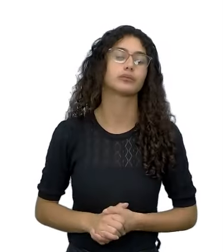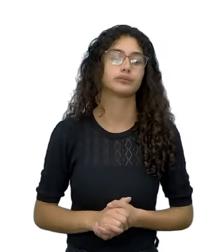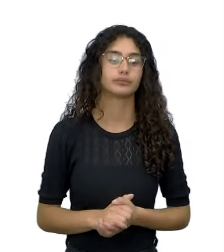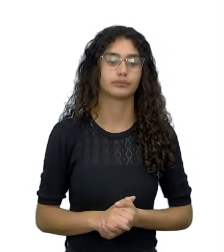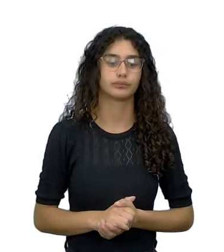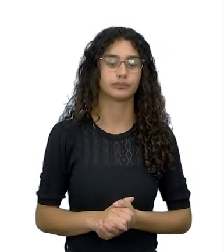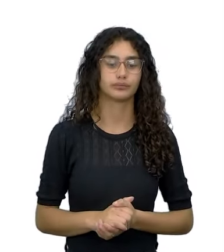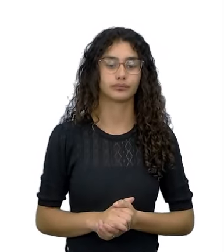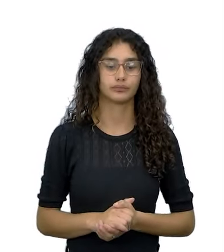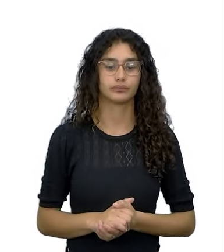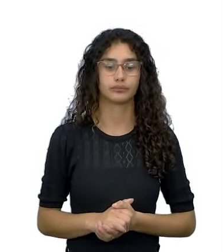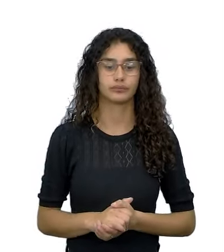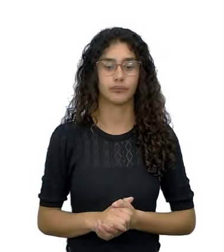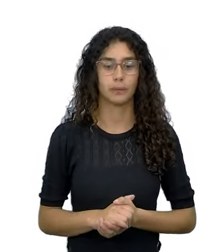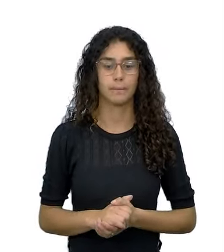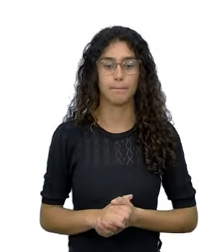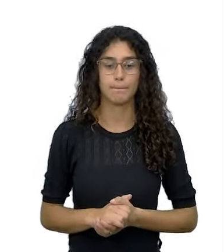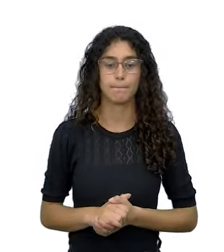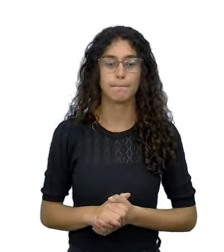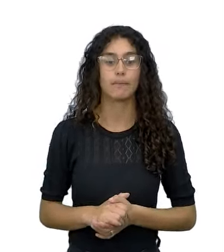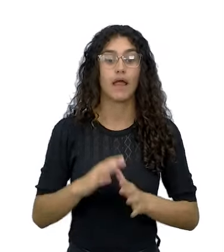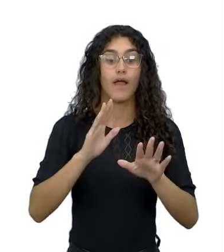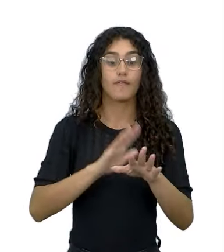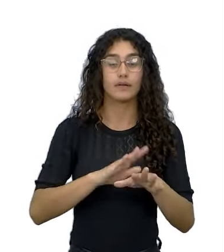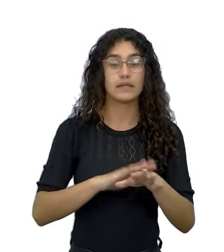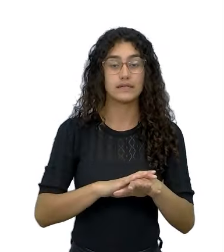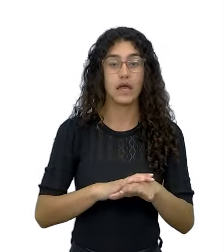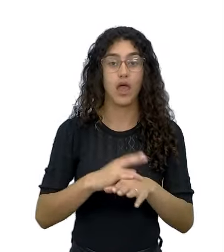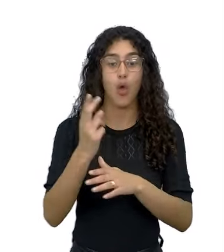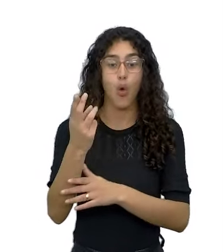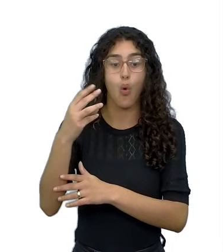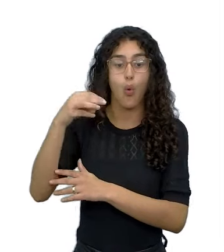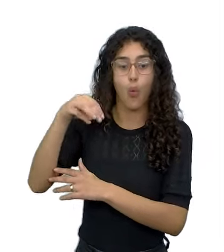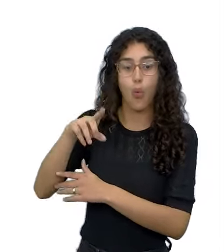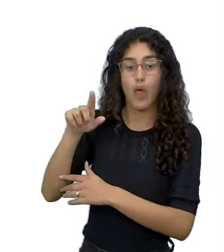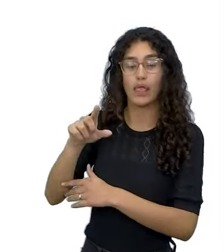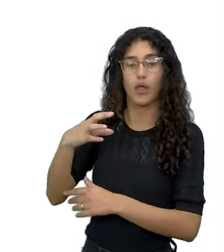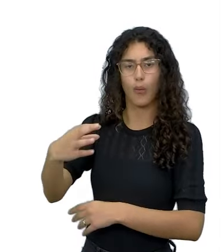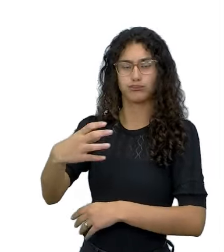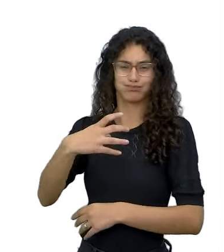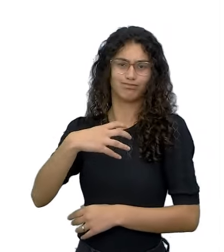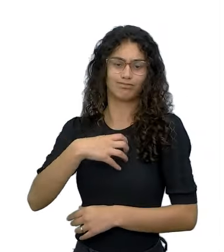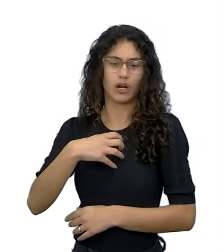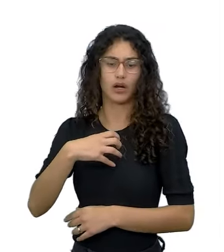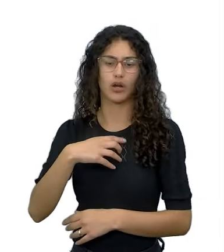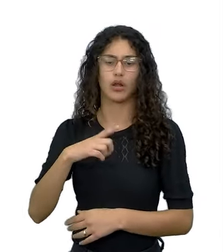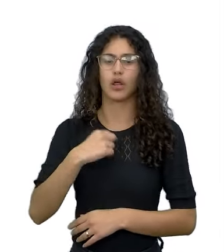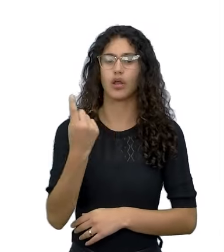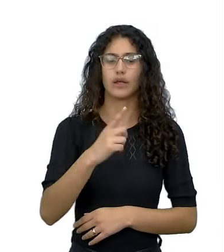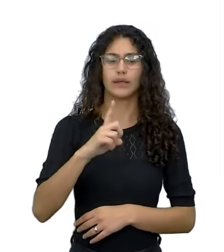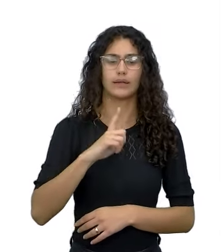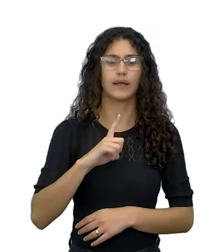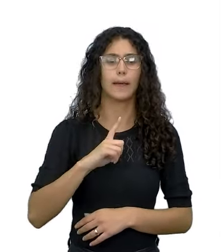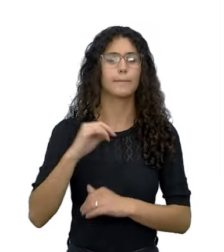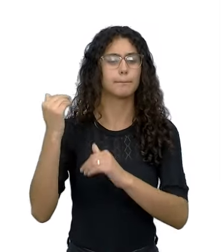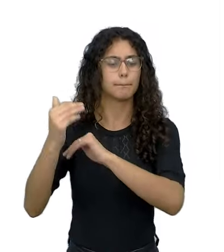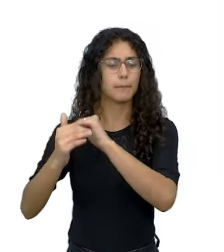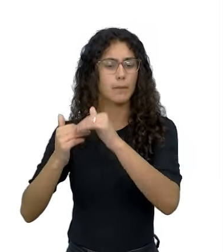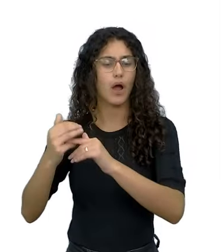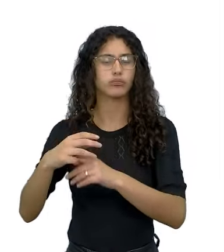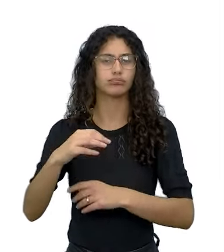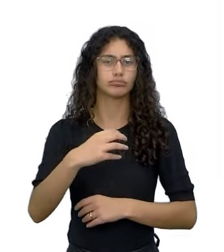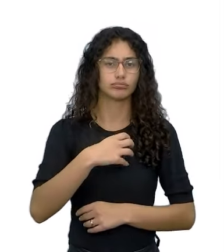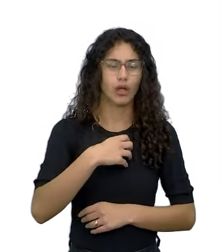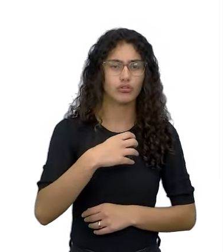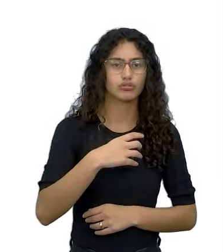interracionais, né? A construção de um e não o sentido, né? Então, a gente tem aí que seja o sentido